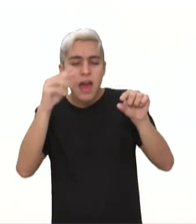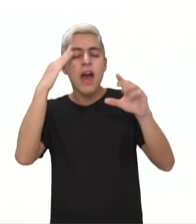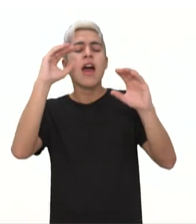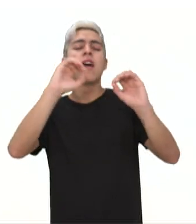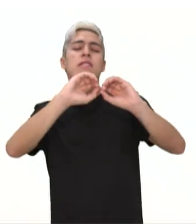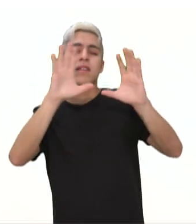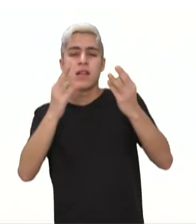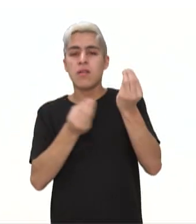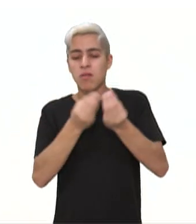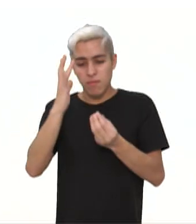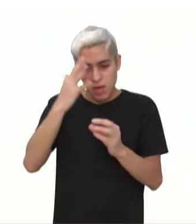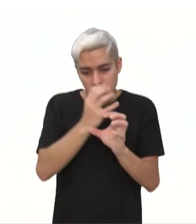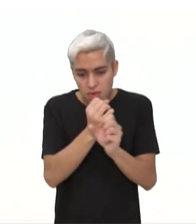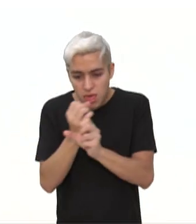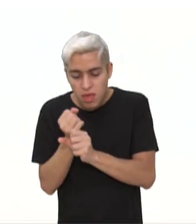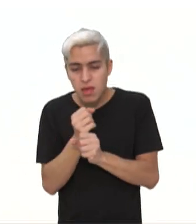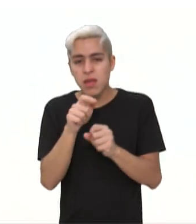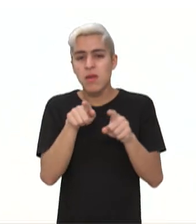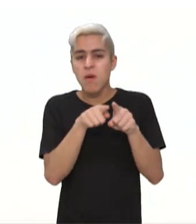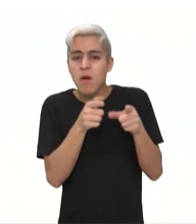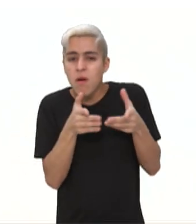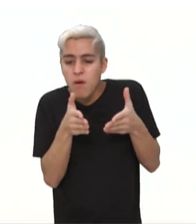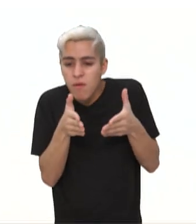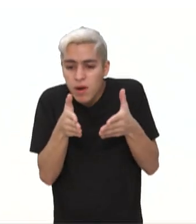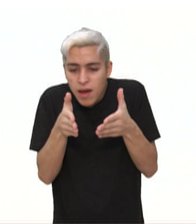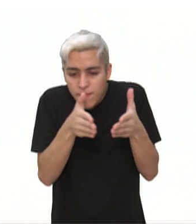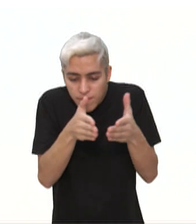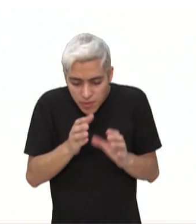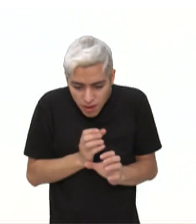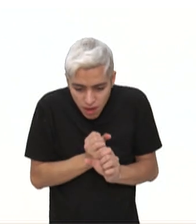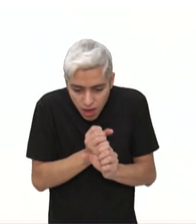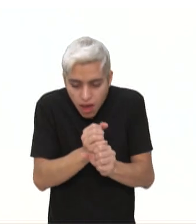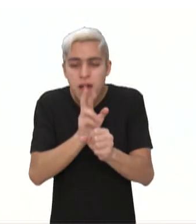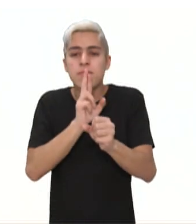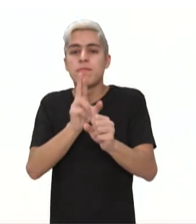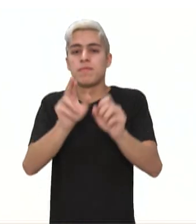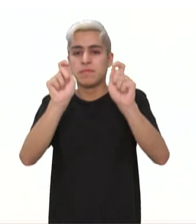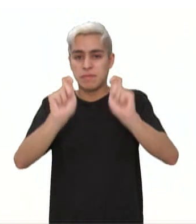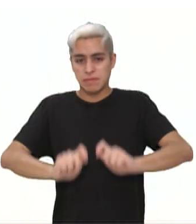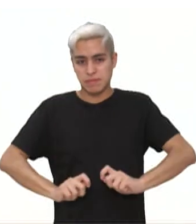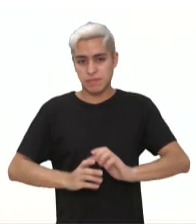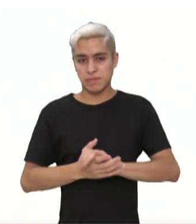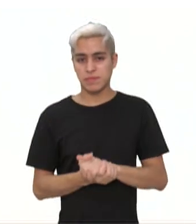como resolver, ou seja, saber o caminho para chegar lá na resposta.